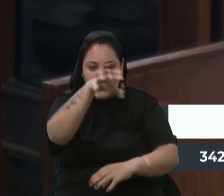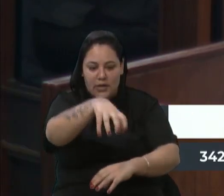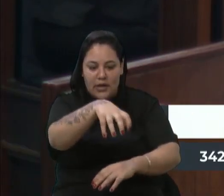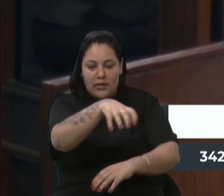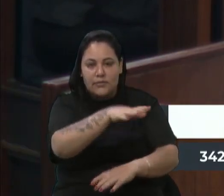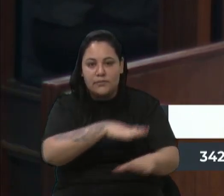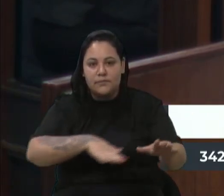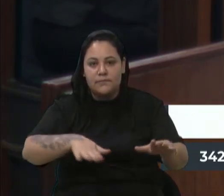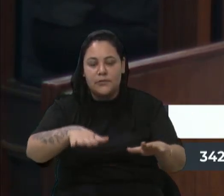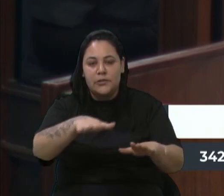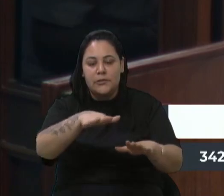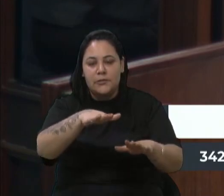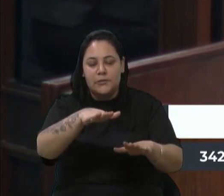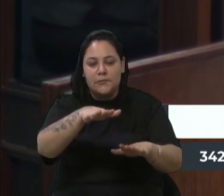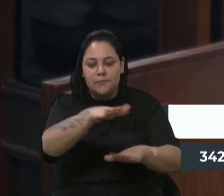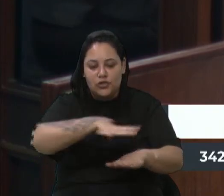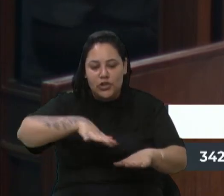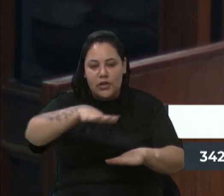transporte.